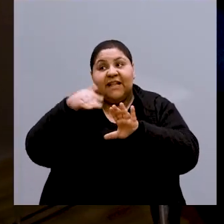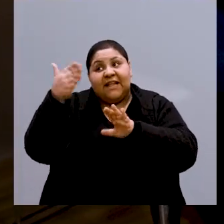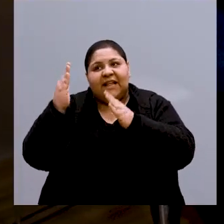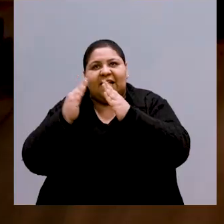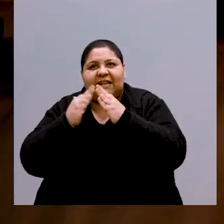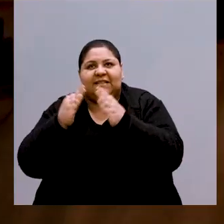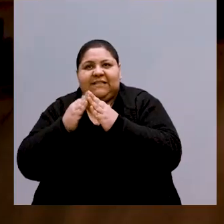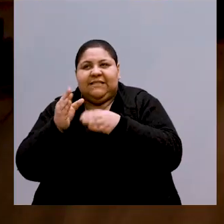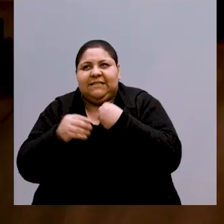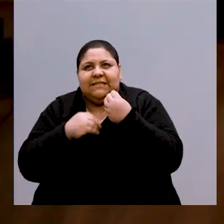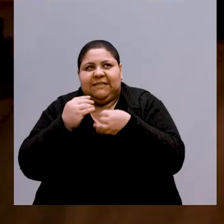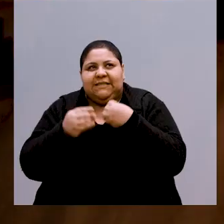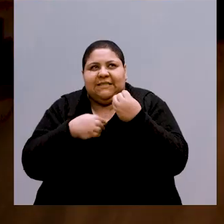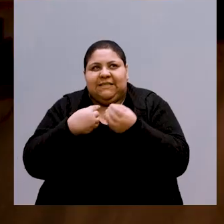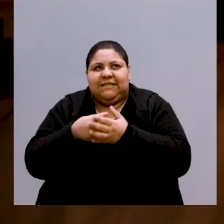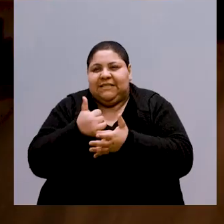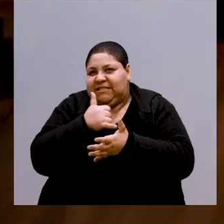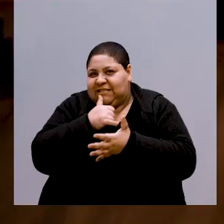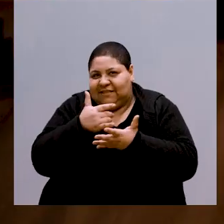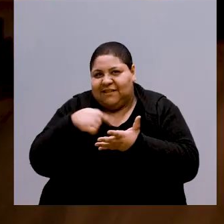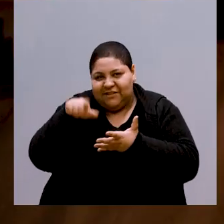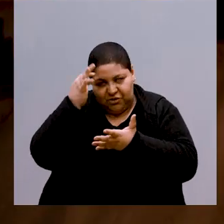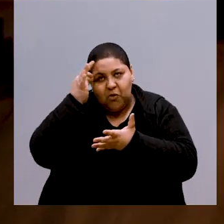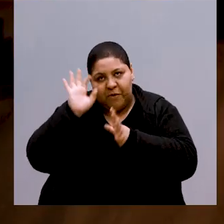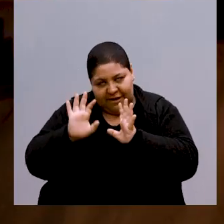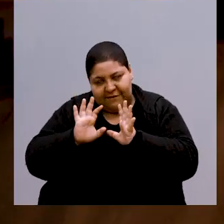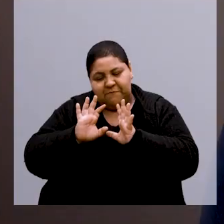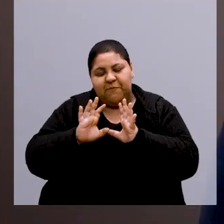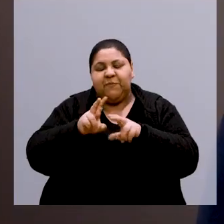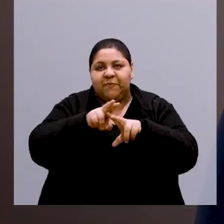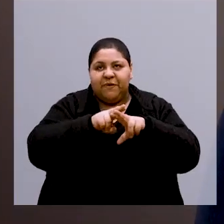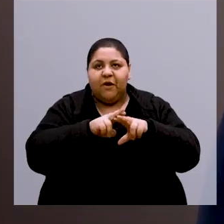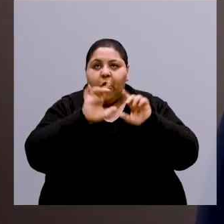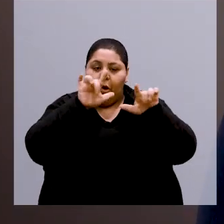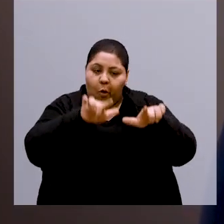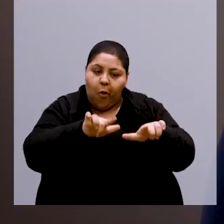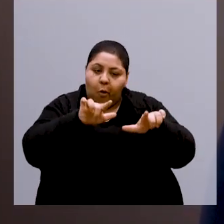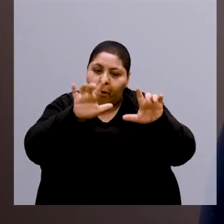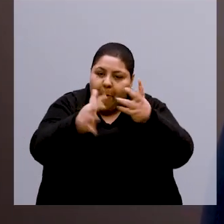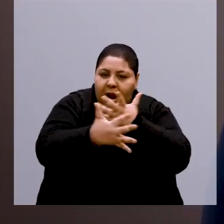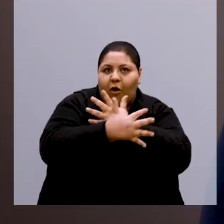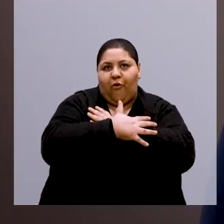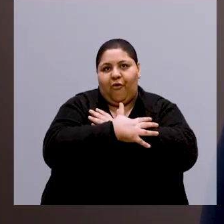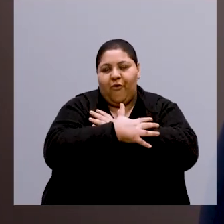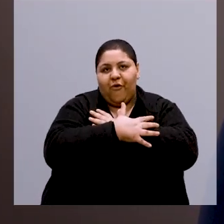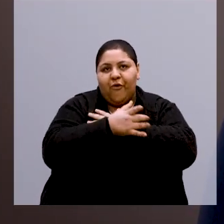vezes deixar o bebê em casa dá um sentimento para a mãe, a gente entende isso, então por isso que é um local para acolher mesmo, então